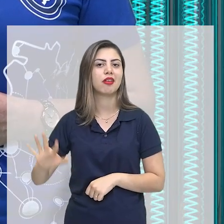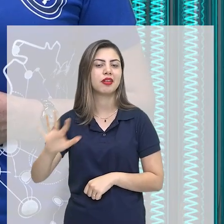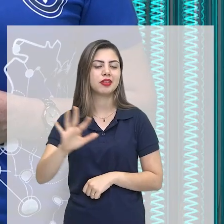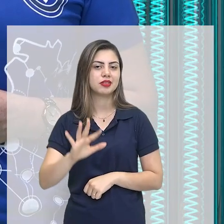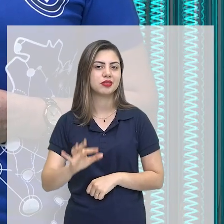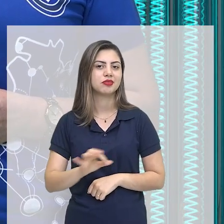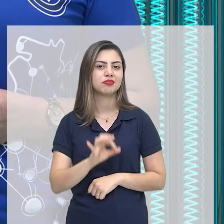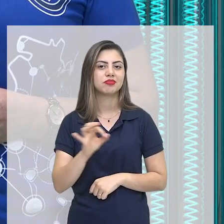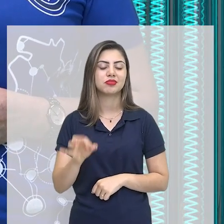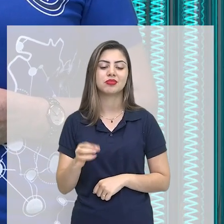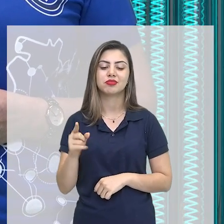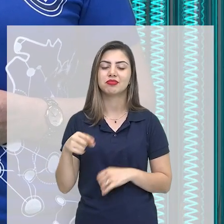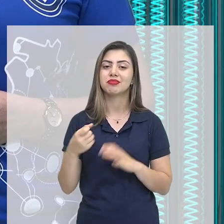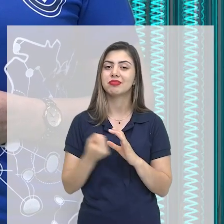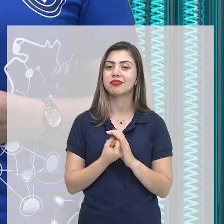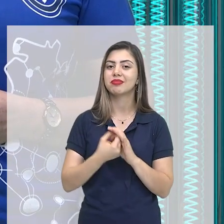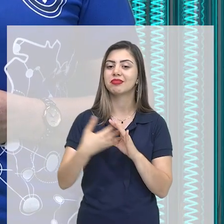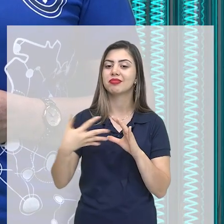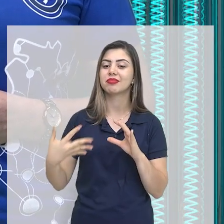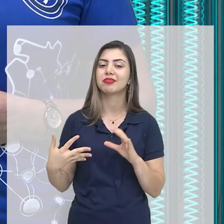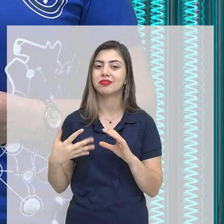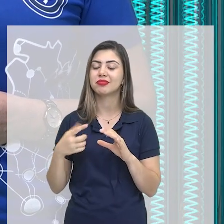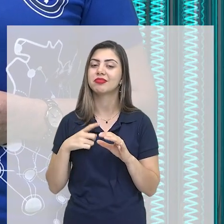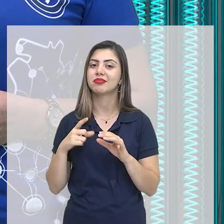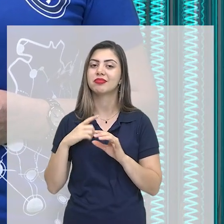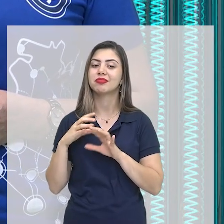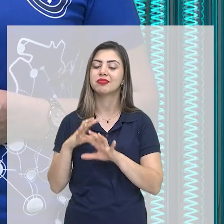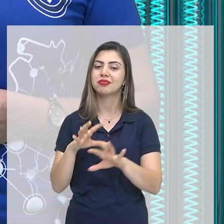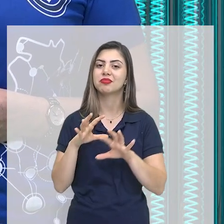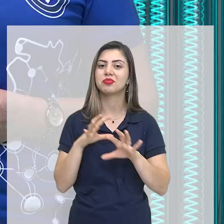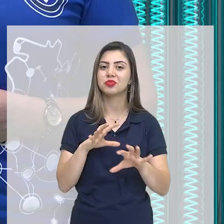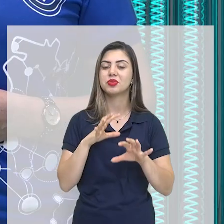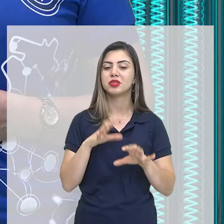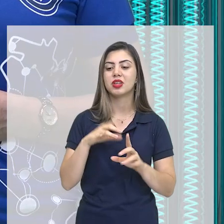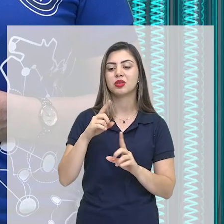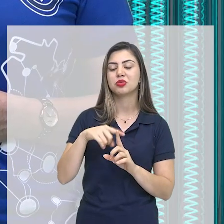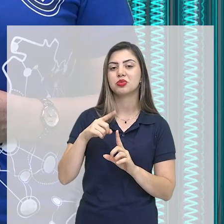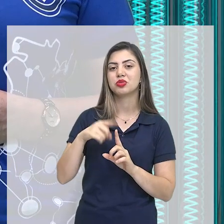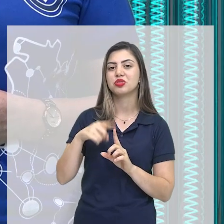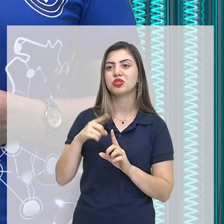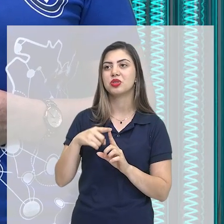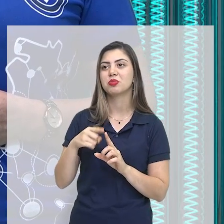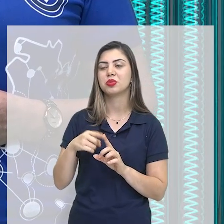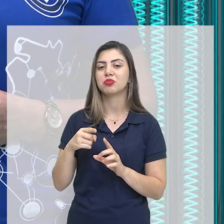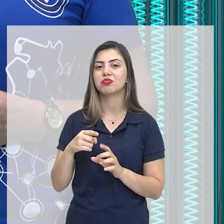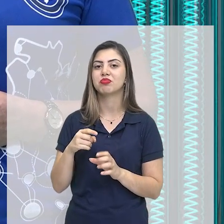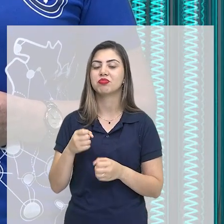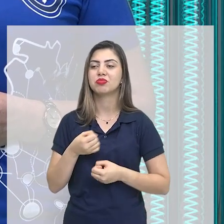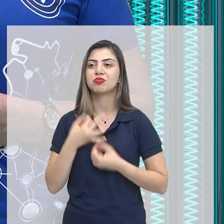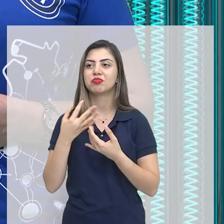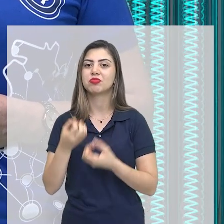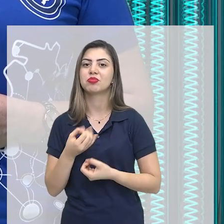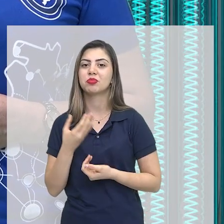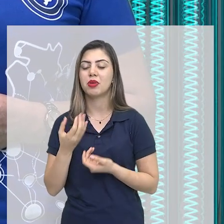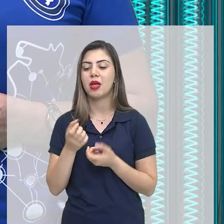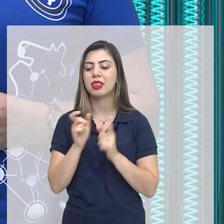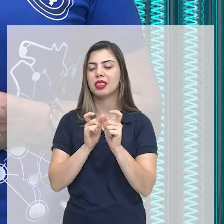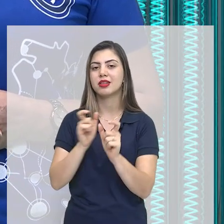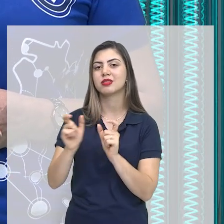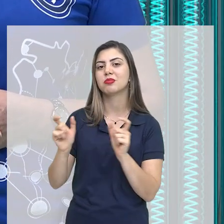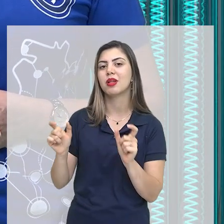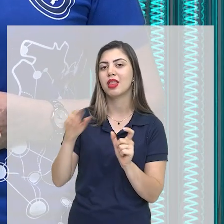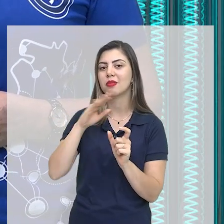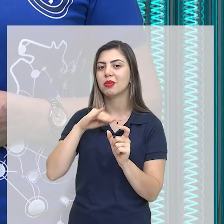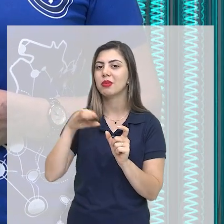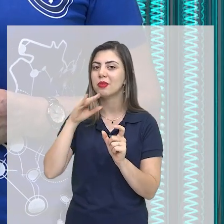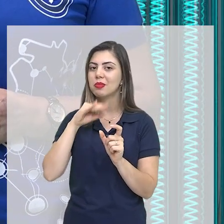regionalidade. Então, são fatores que vão influenciar na maneira e no modo das pessoas criarem essas expressões